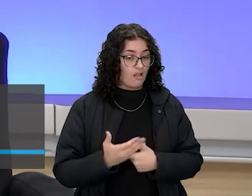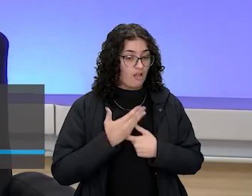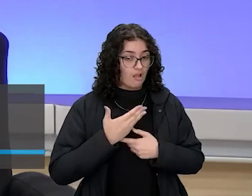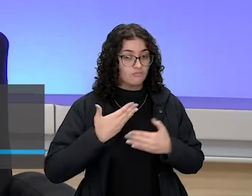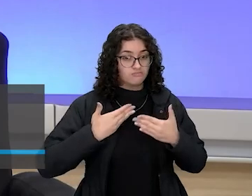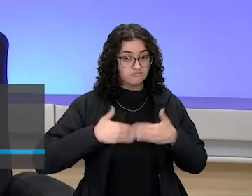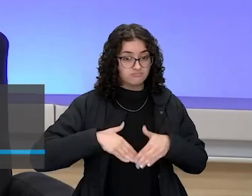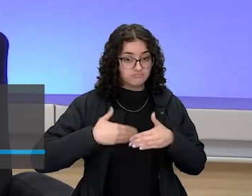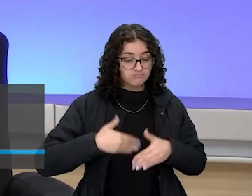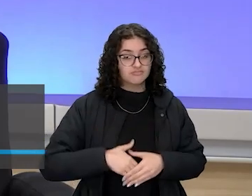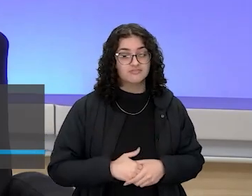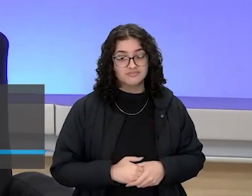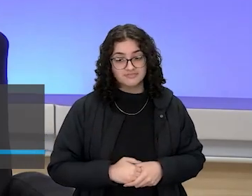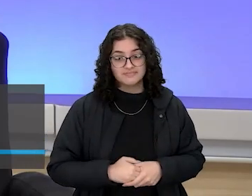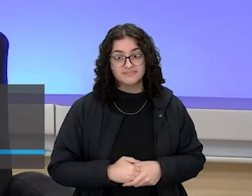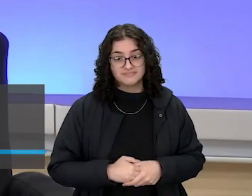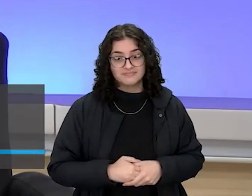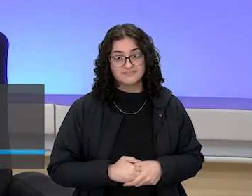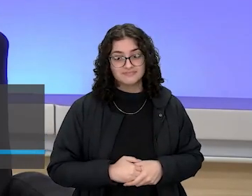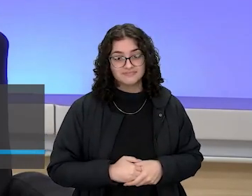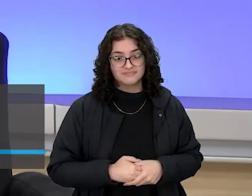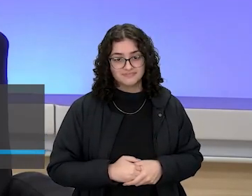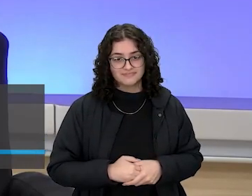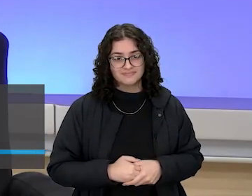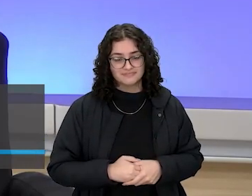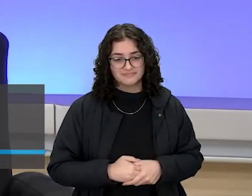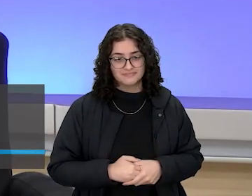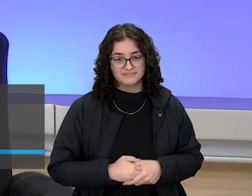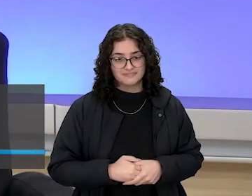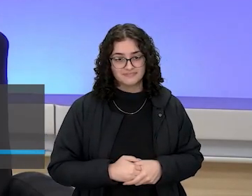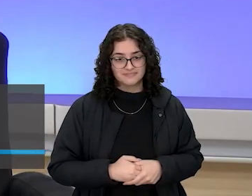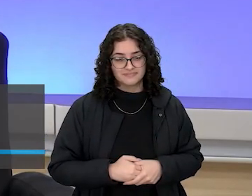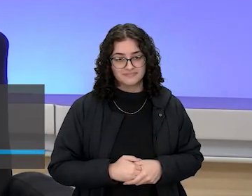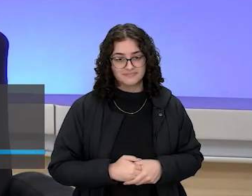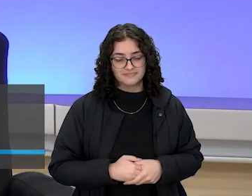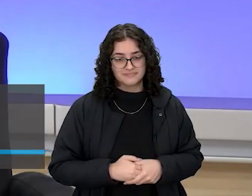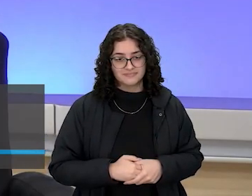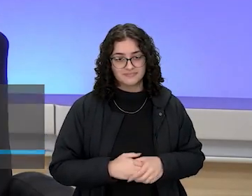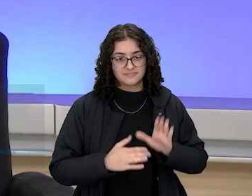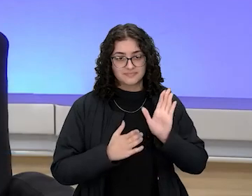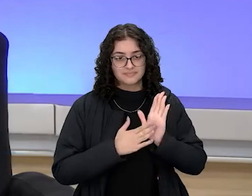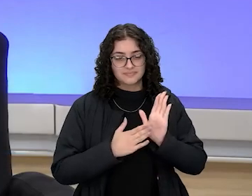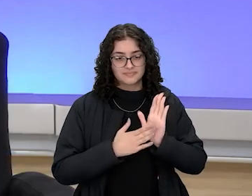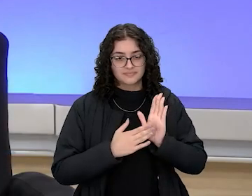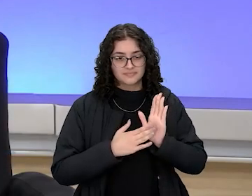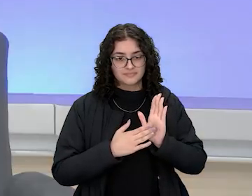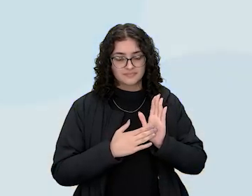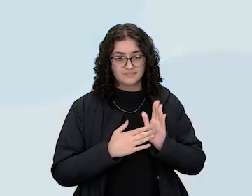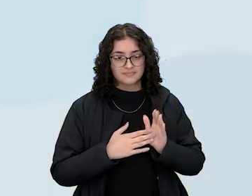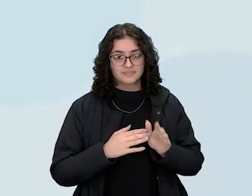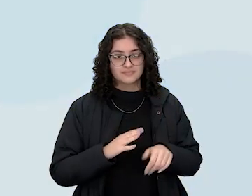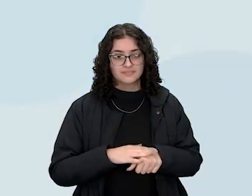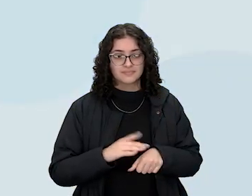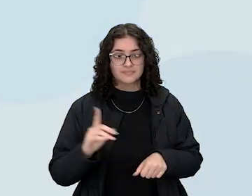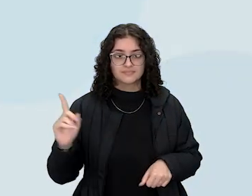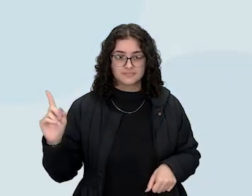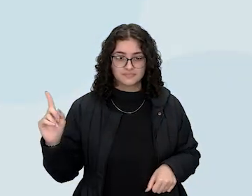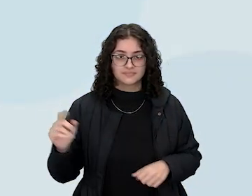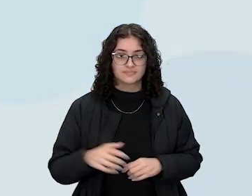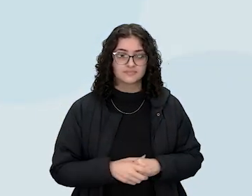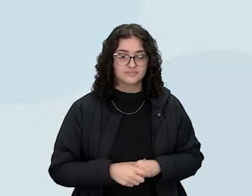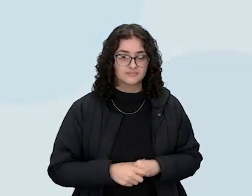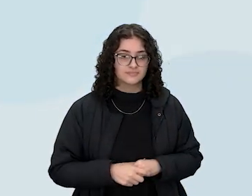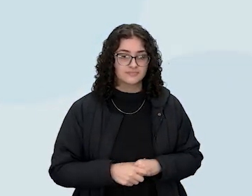a fazer provas como a do Enem. Bom, proposta para o nosso desdobramento aí mais para